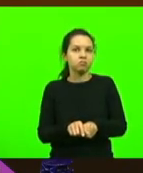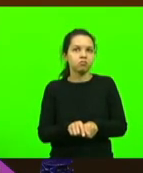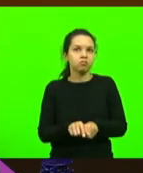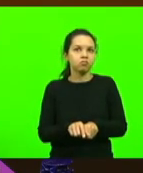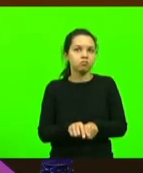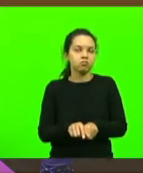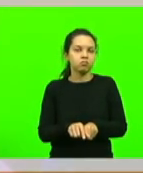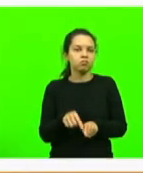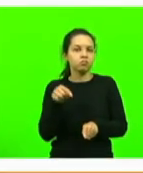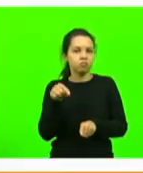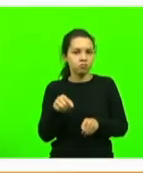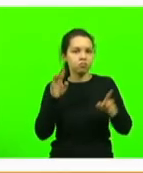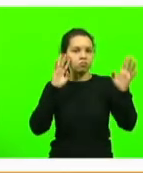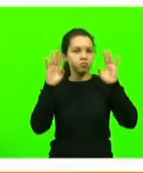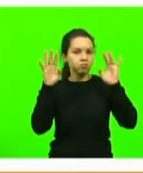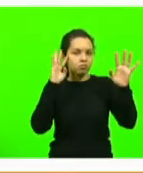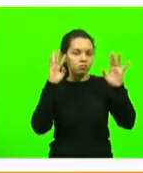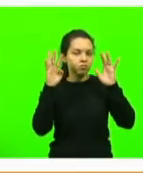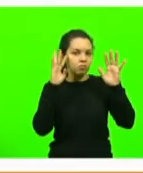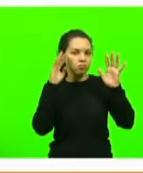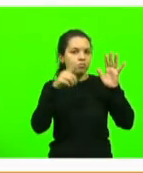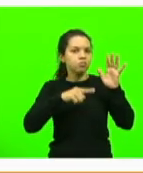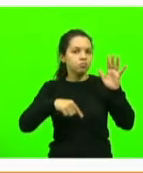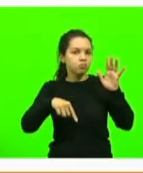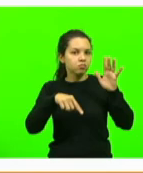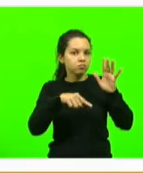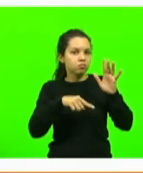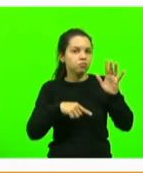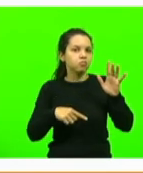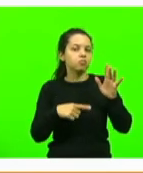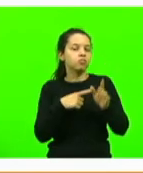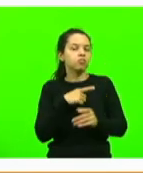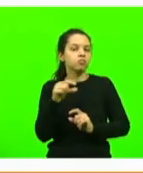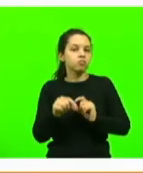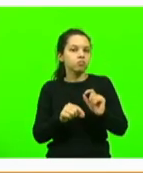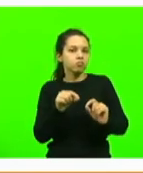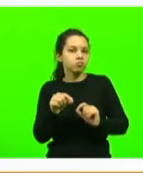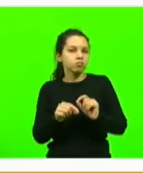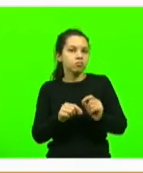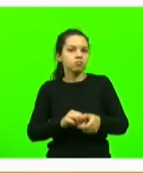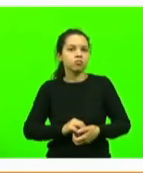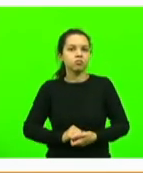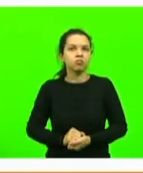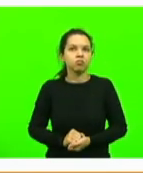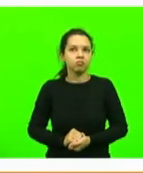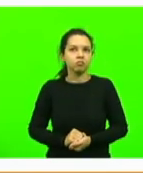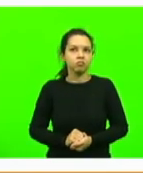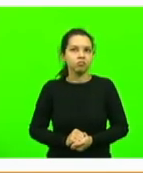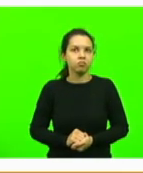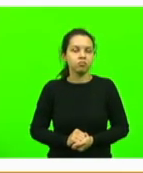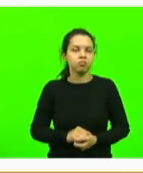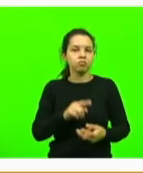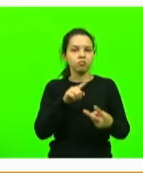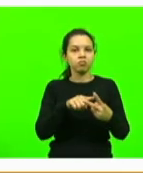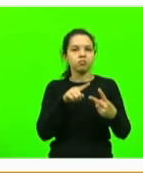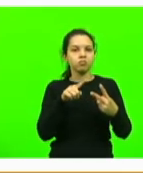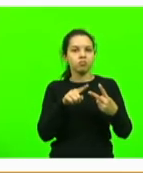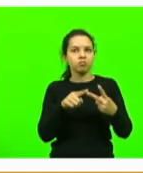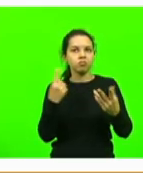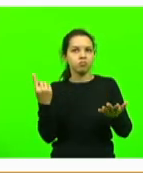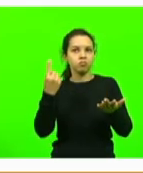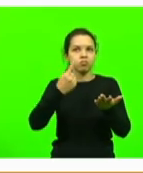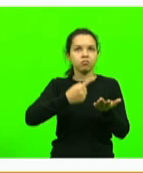dessa reflexão a gente tem uma a gente tem uma dupla missão